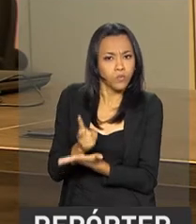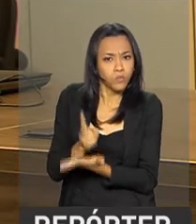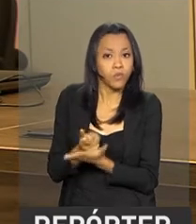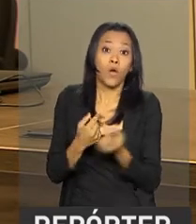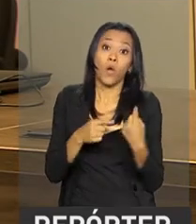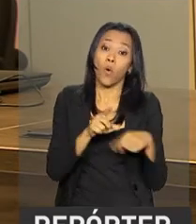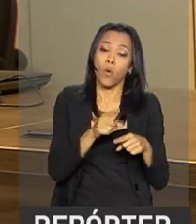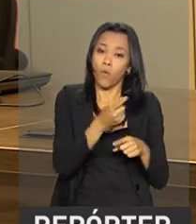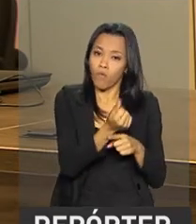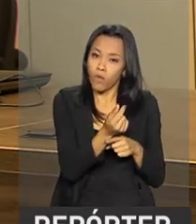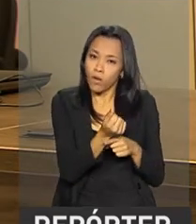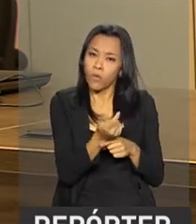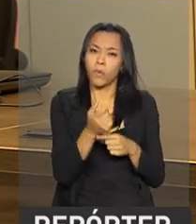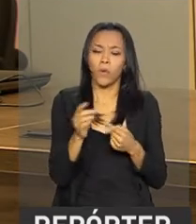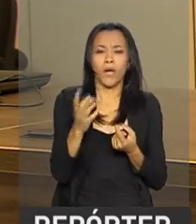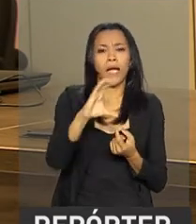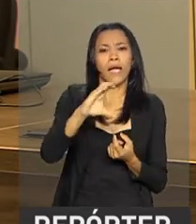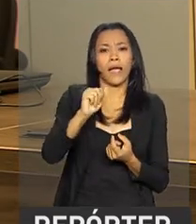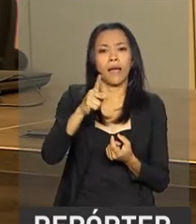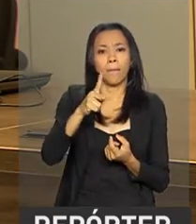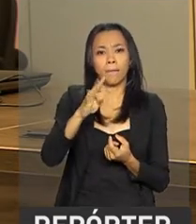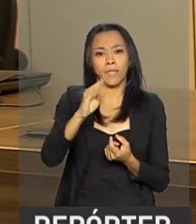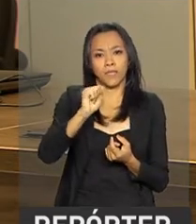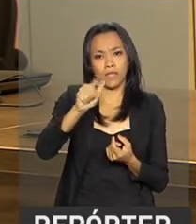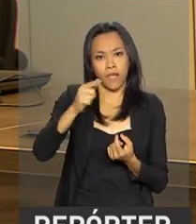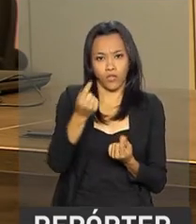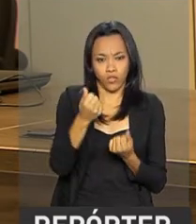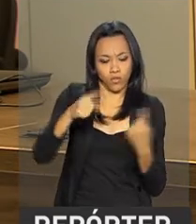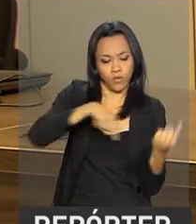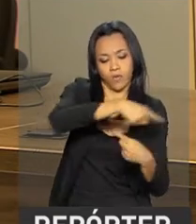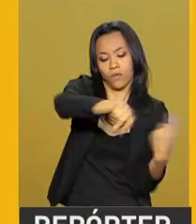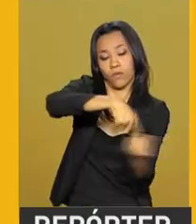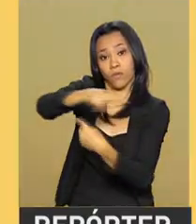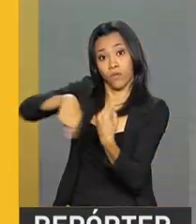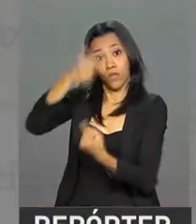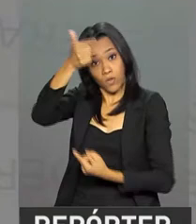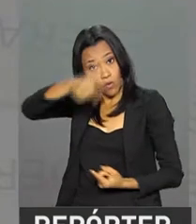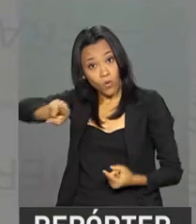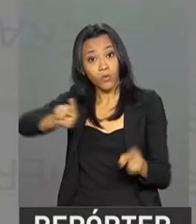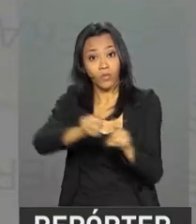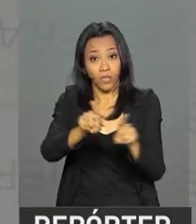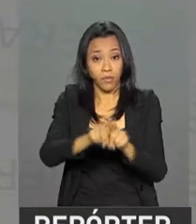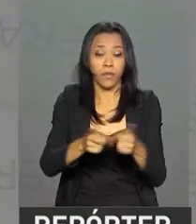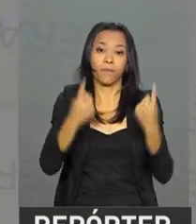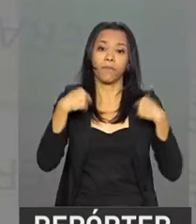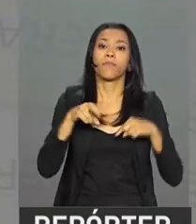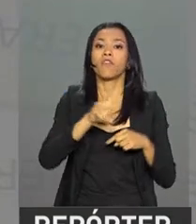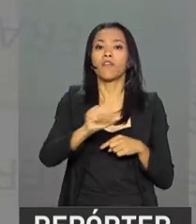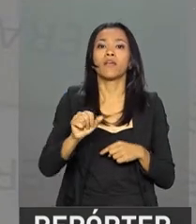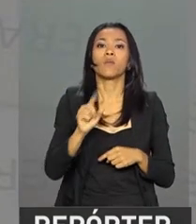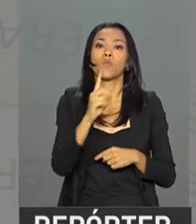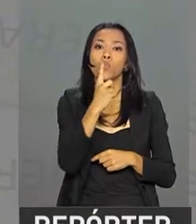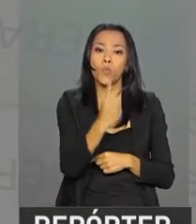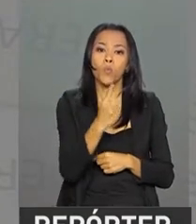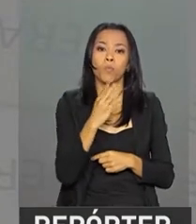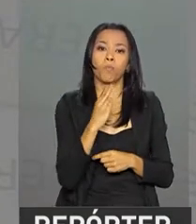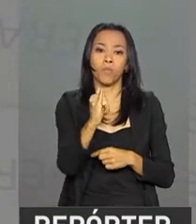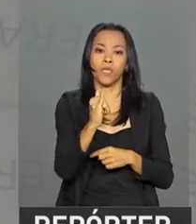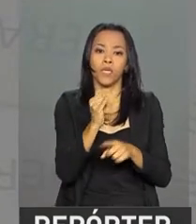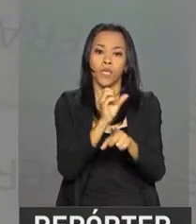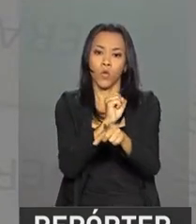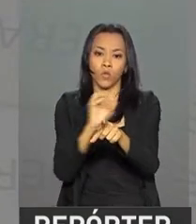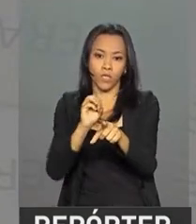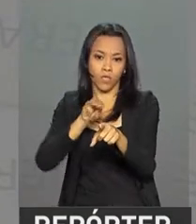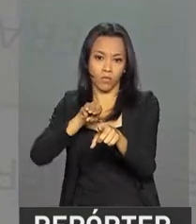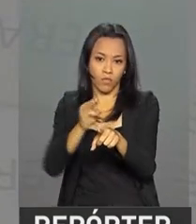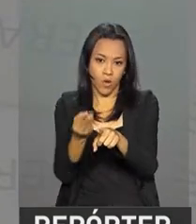semifixo a capital de giro entre outros financiamentos serão destinados 1 bilhão e oitocentos milhões